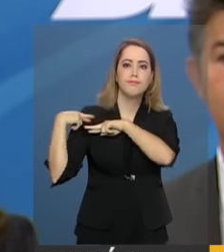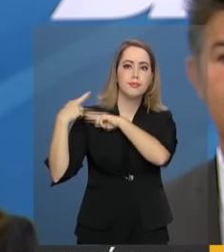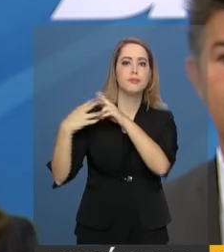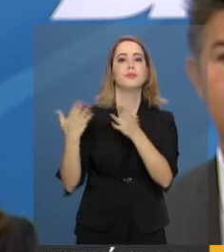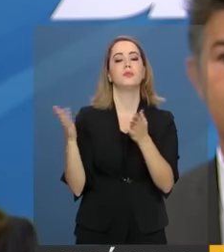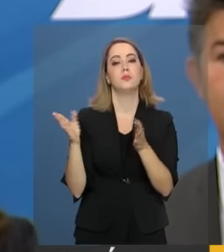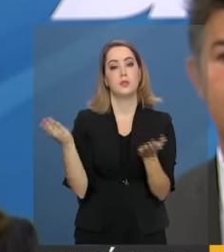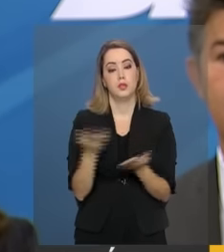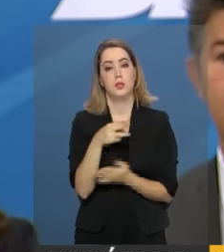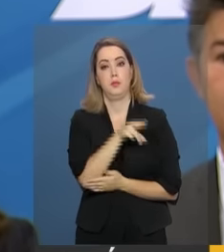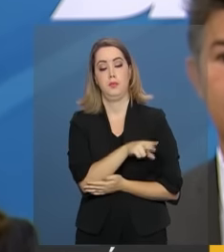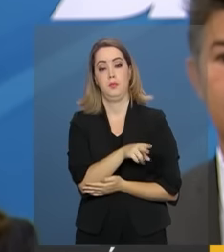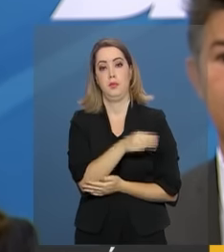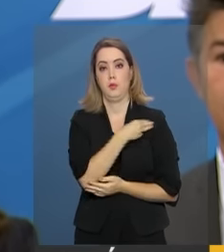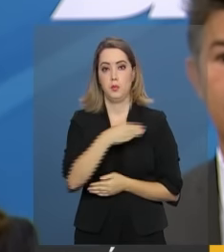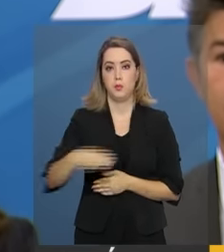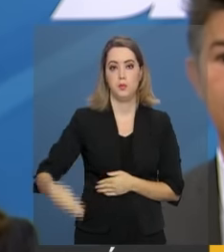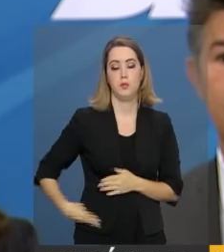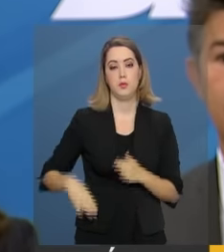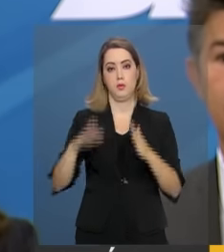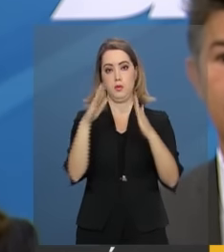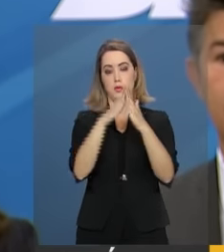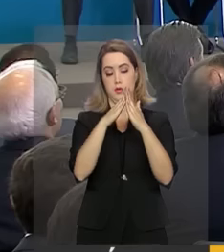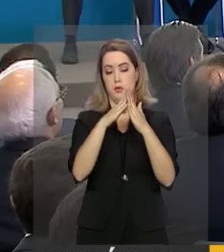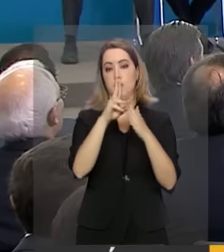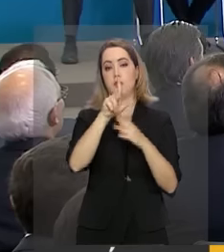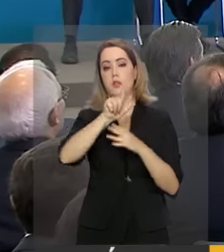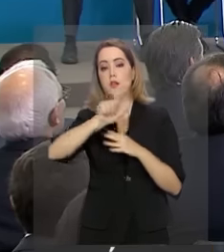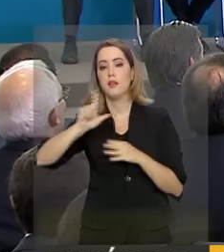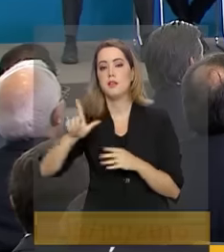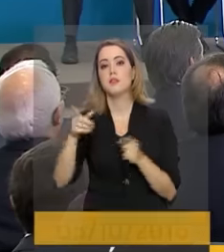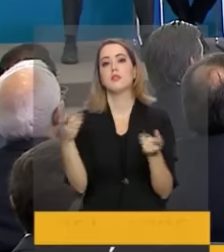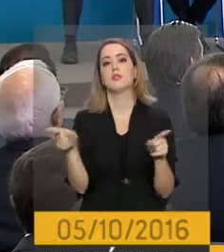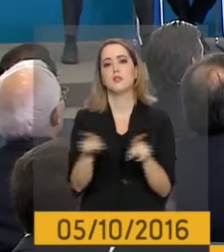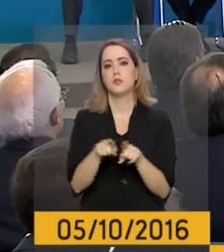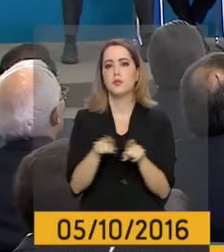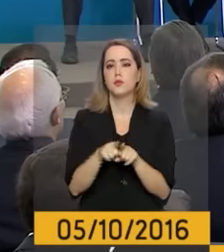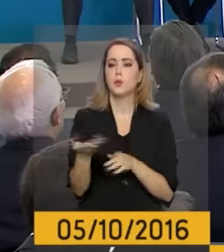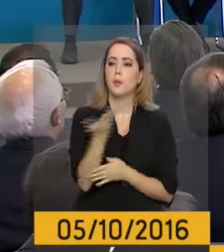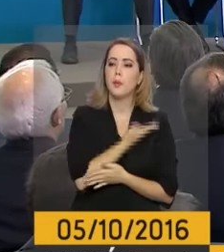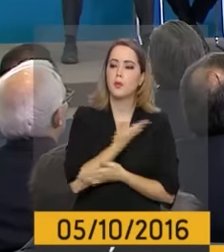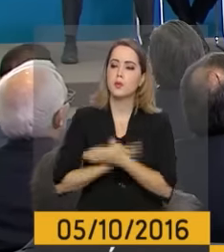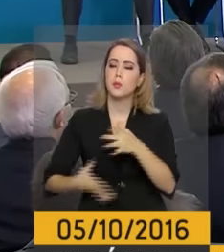ministro-chefe da Casa Civil, na Presidência da República, e aos parceiros do programa,